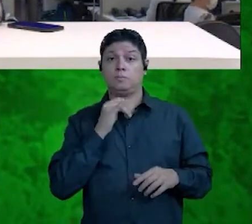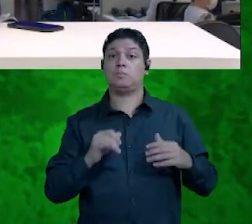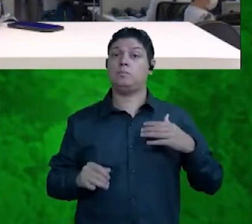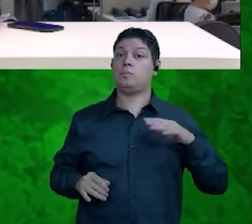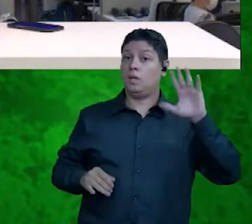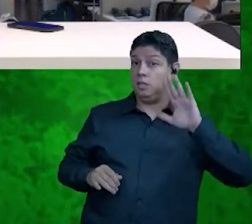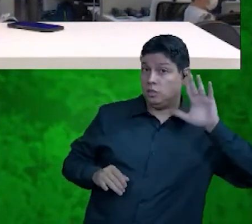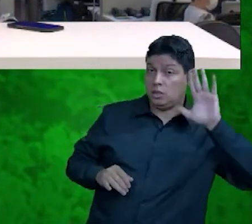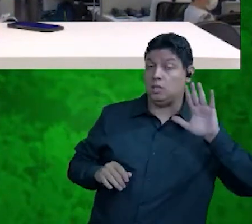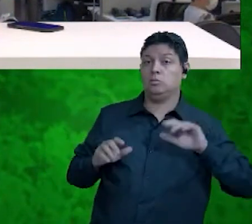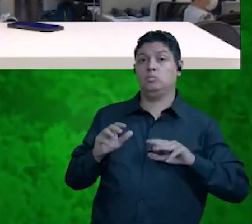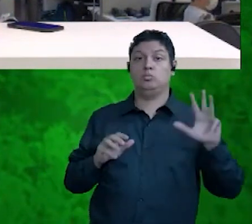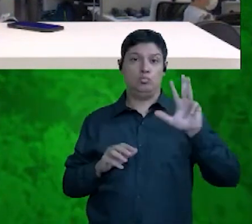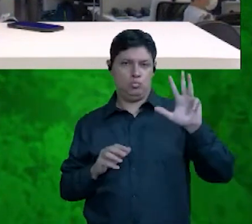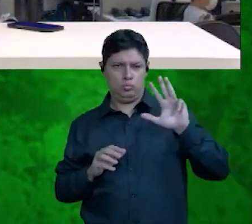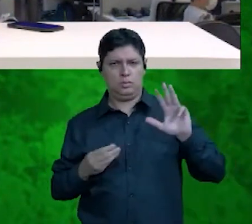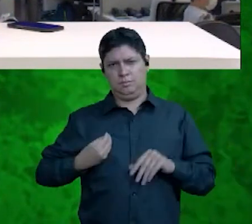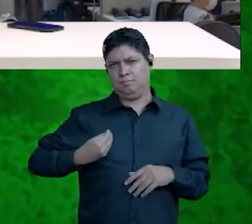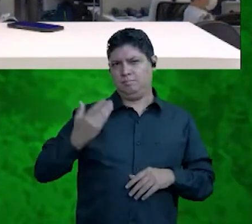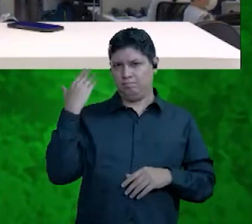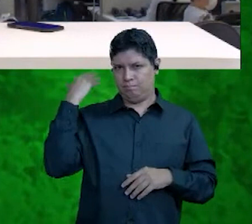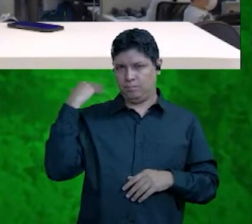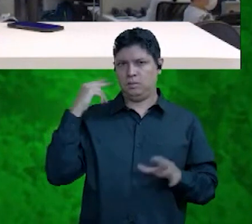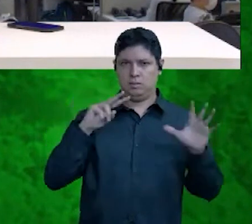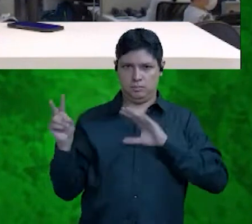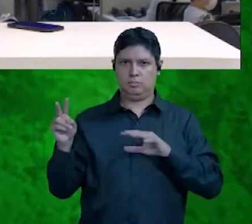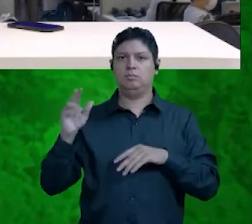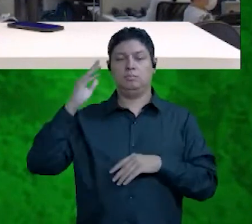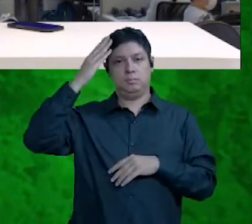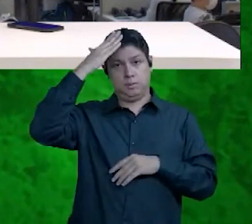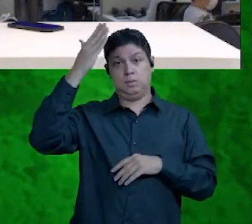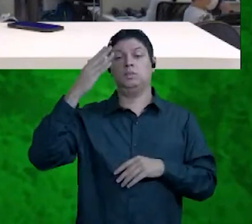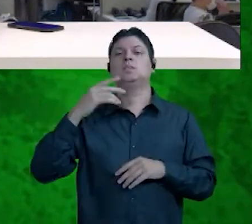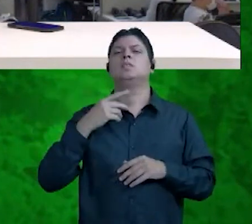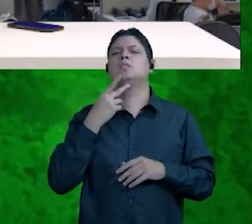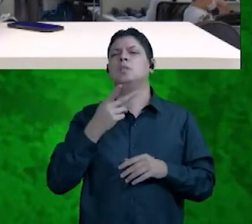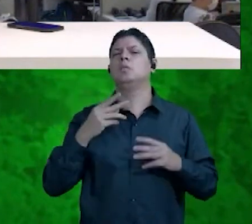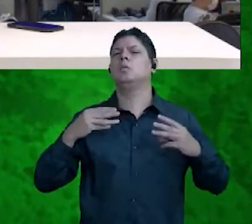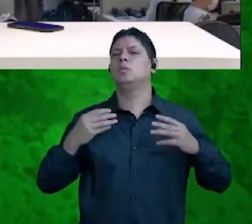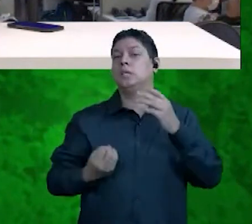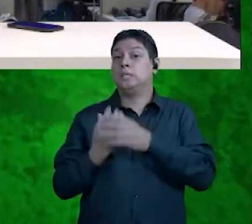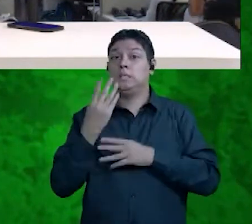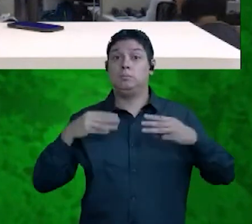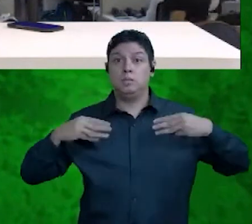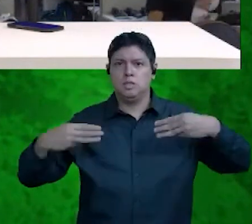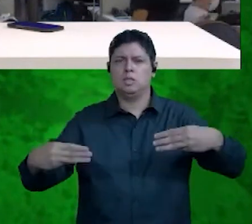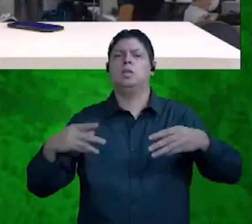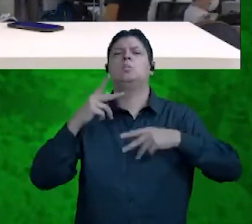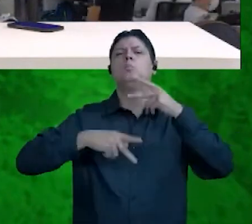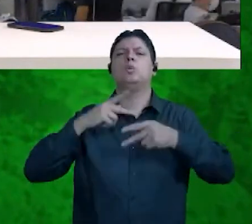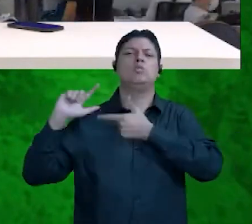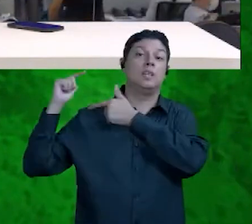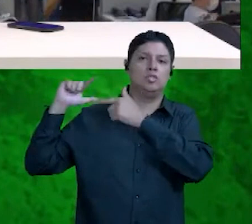comentou de que uma das propostas seria a criação de um Ministério dos Povos Originários. Como é que o senhor vê algo nessa linha, de dar um pouco de